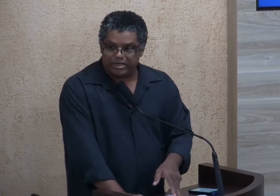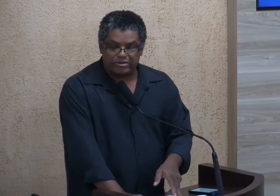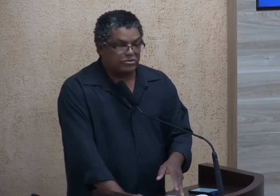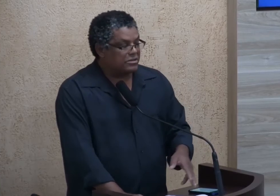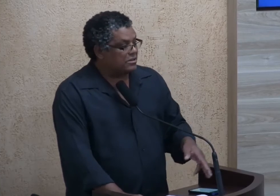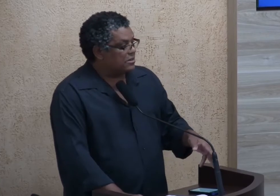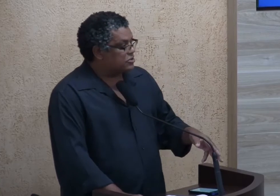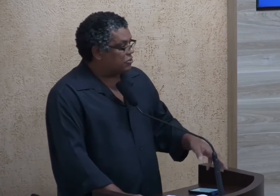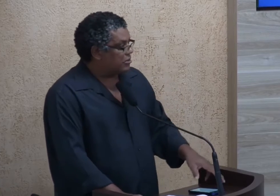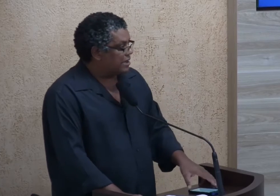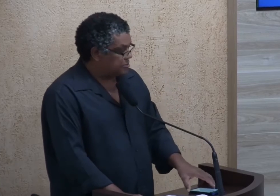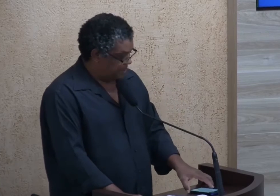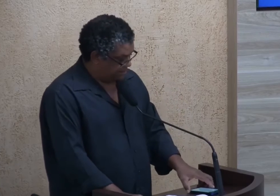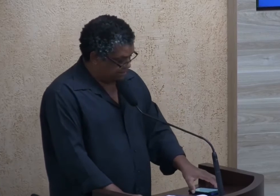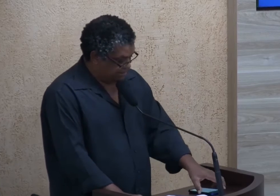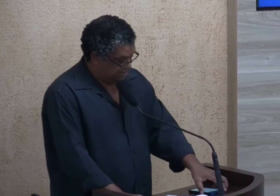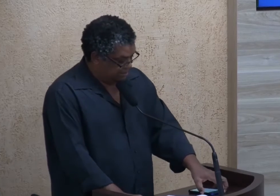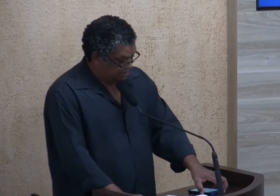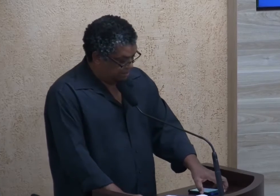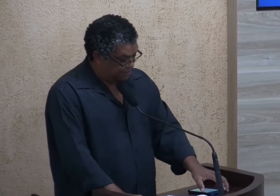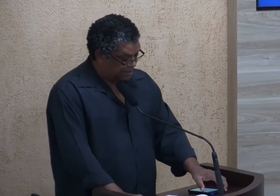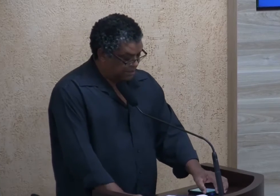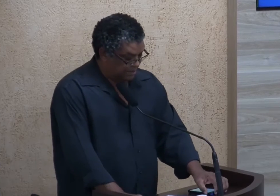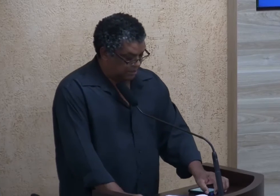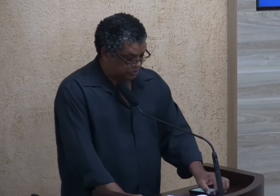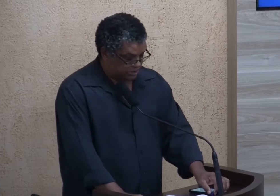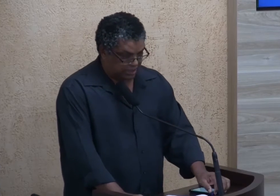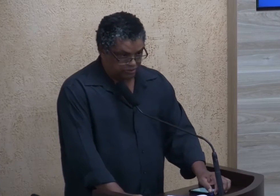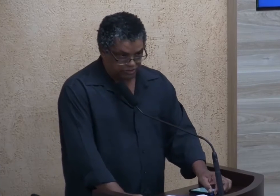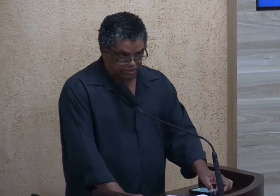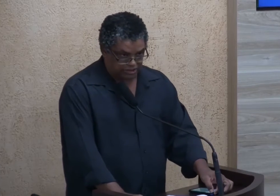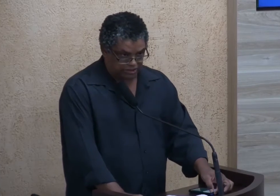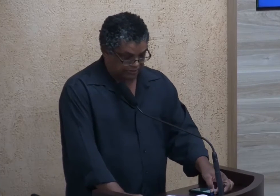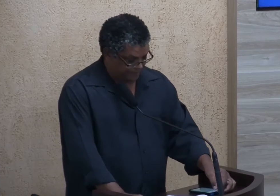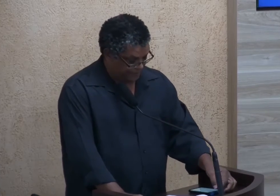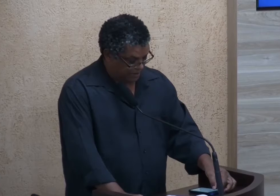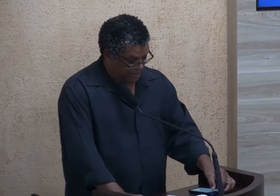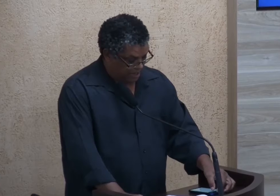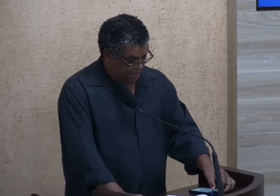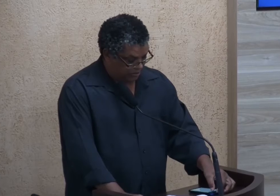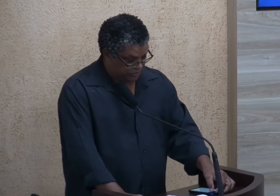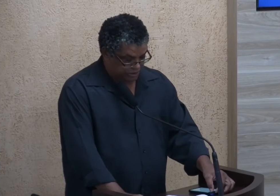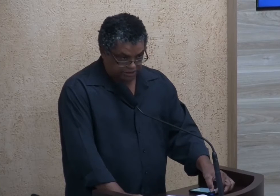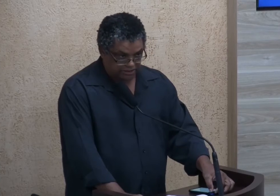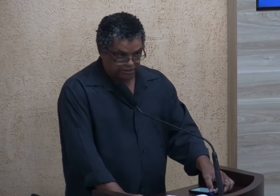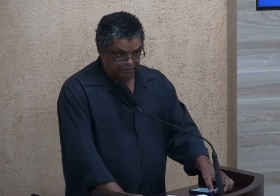desse projeto, de colocar as placas, né? E pediria aos